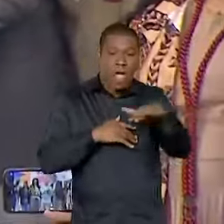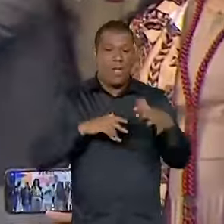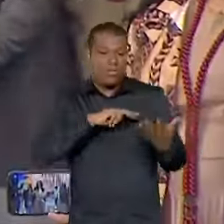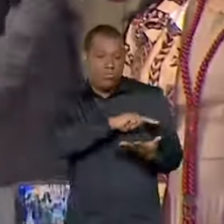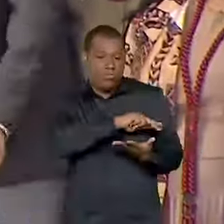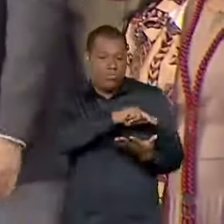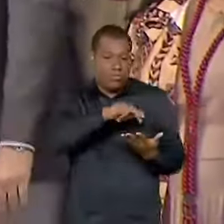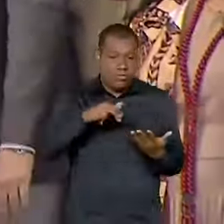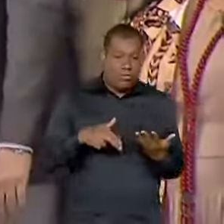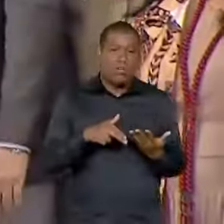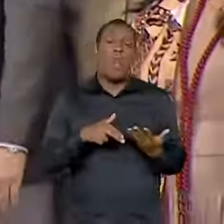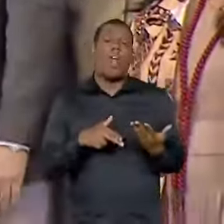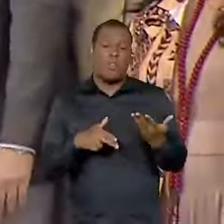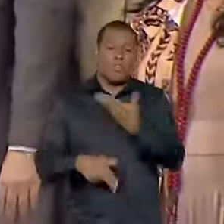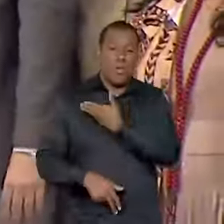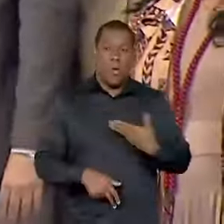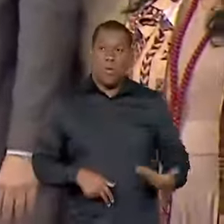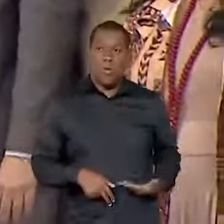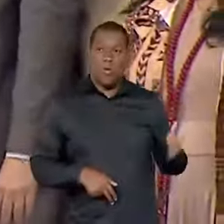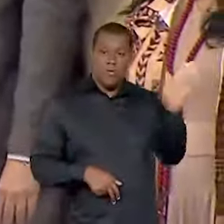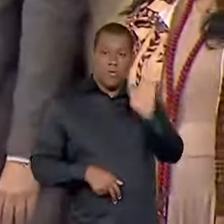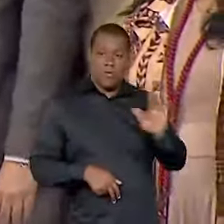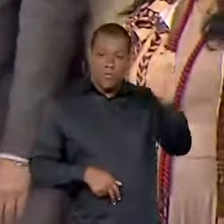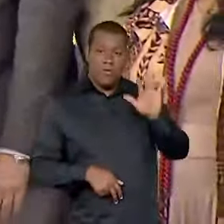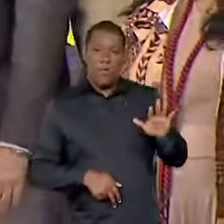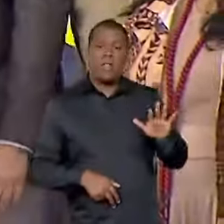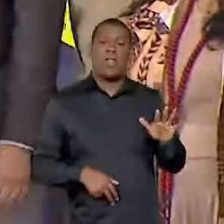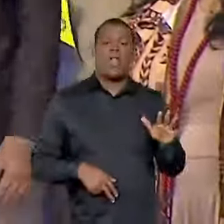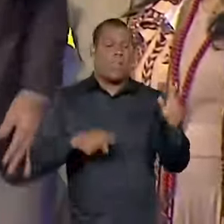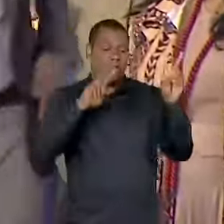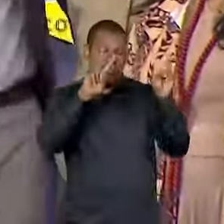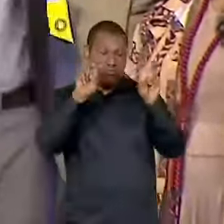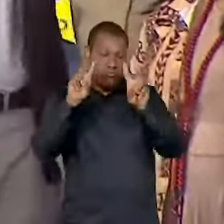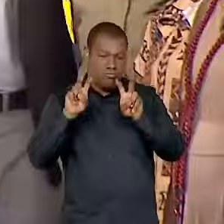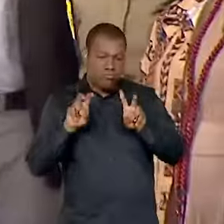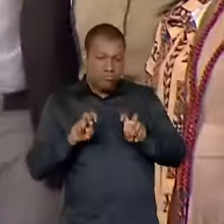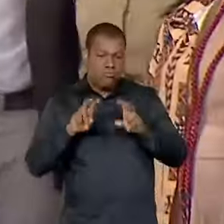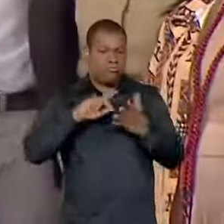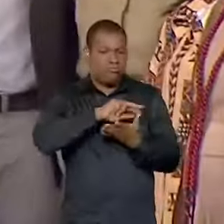articulação interfederativa em todos os seus eixos temáticos.